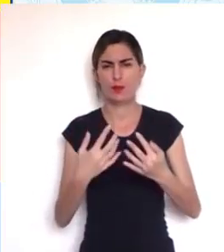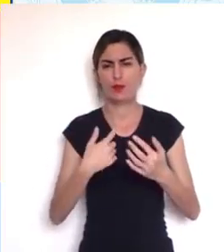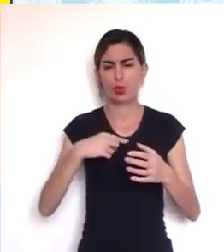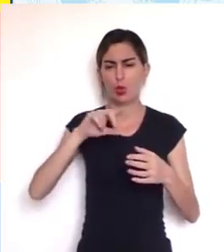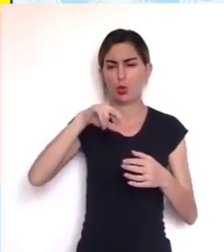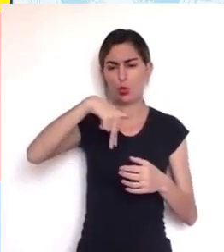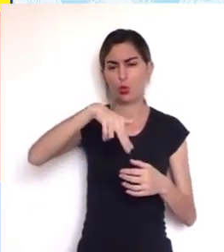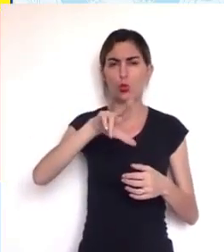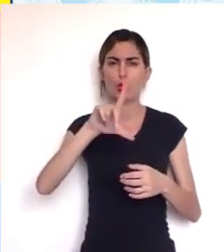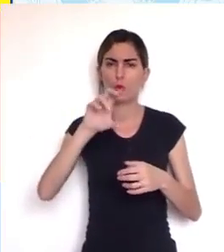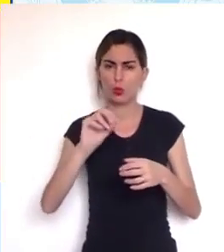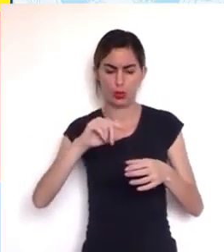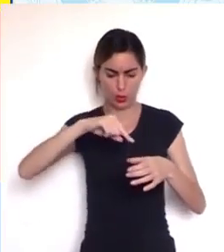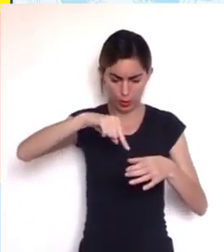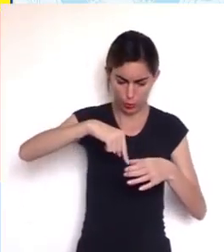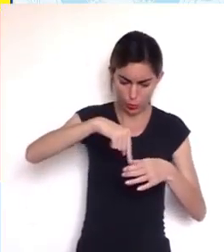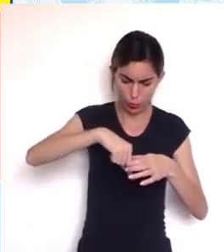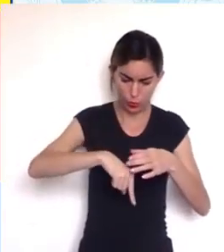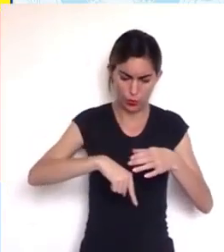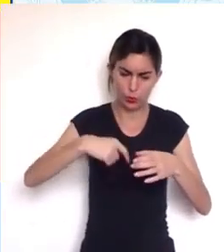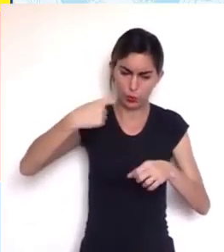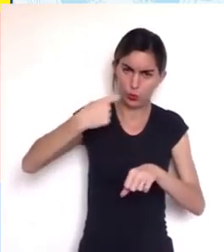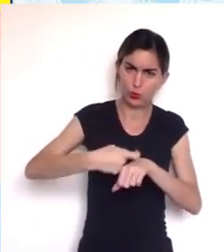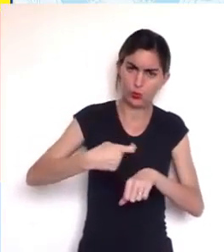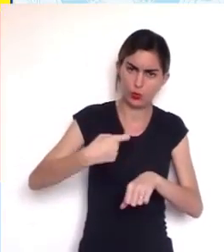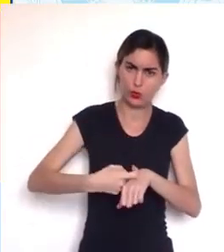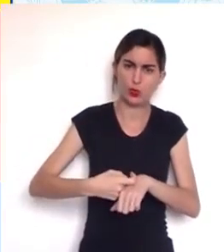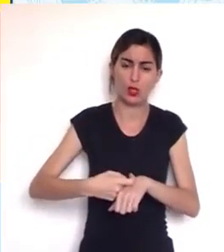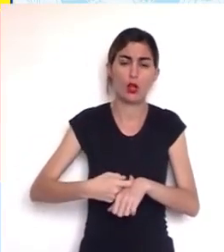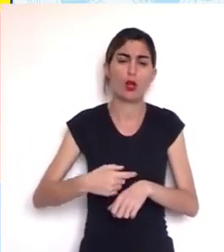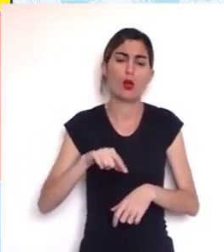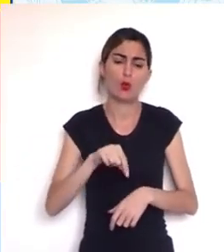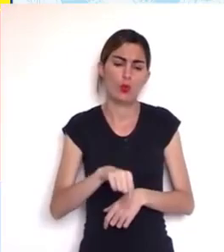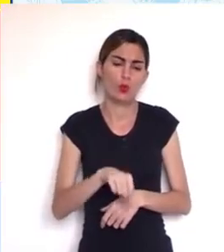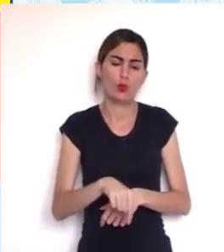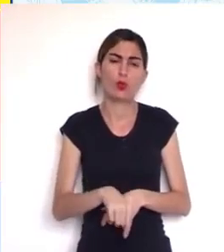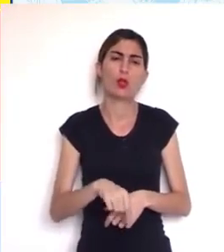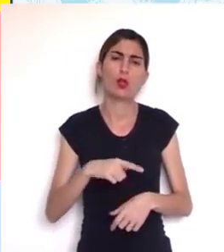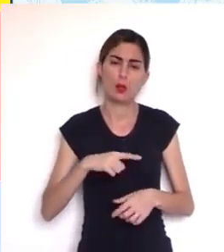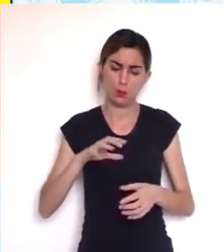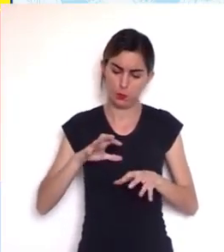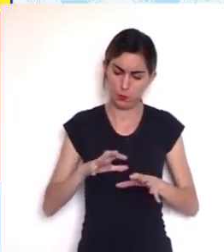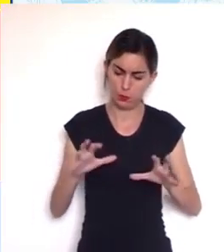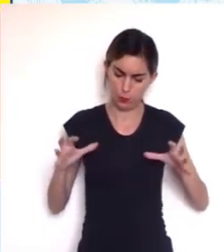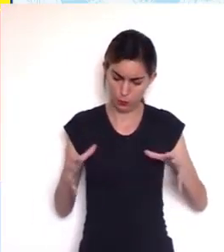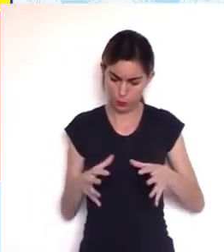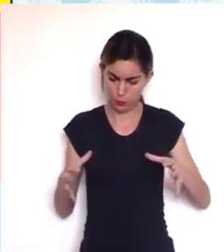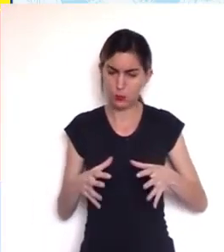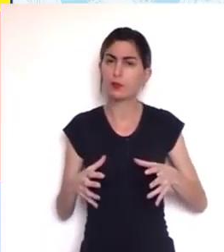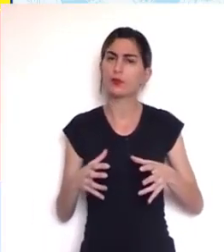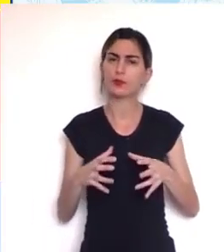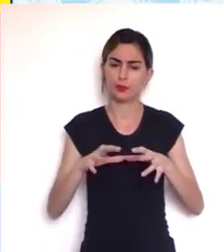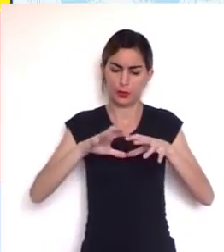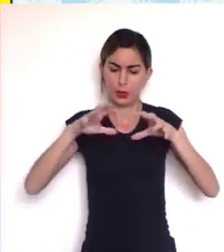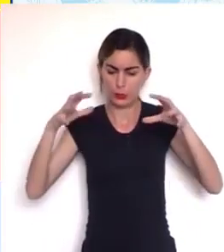do núcleo ser sólido deve ser ao fato, né, da pressão, como eu tenho falado para vocês,